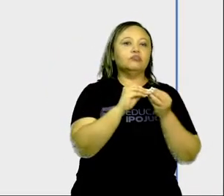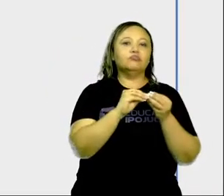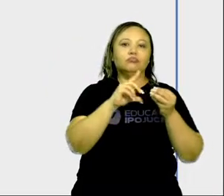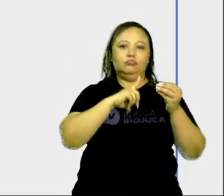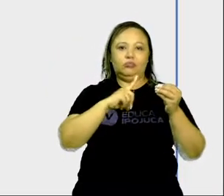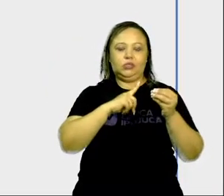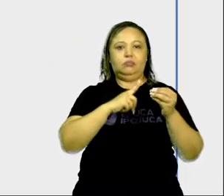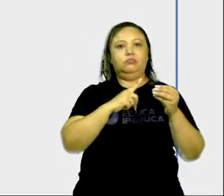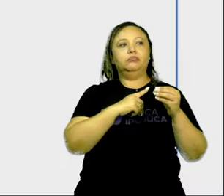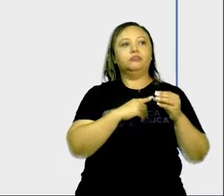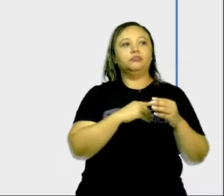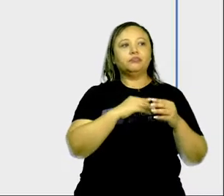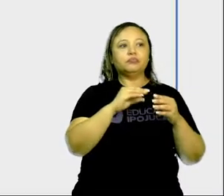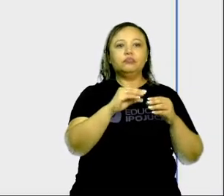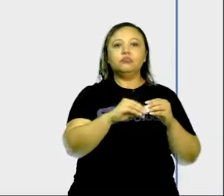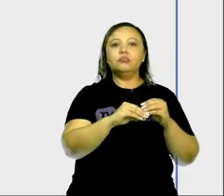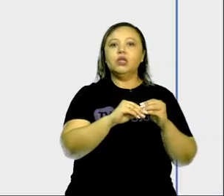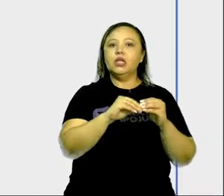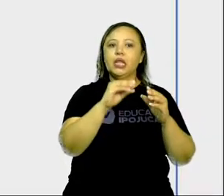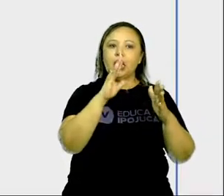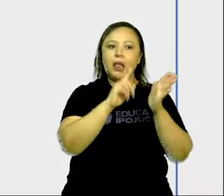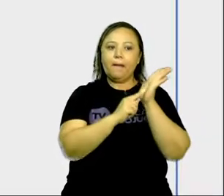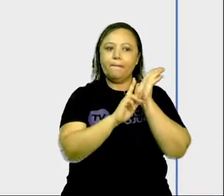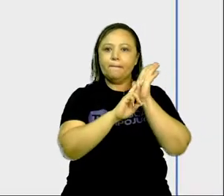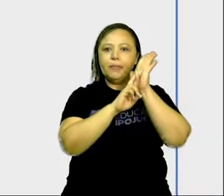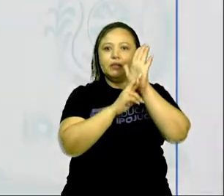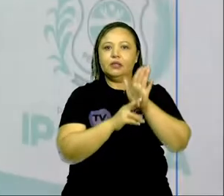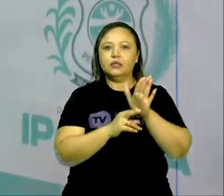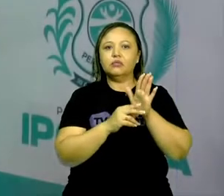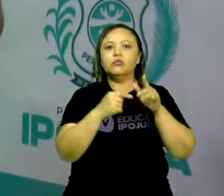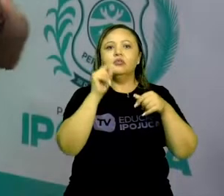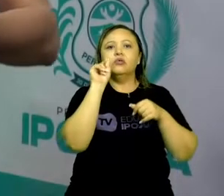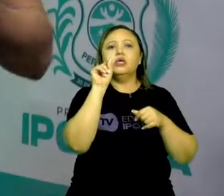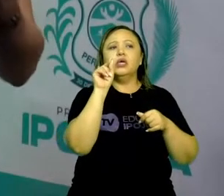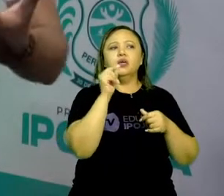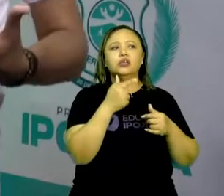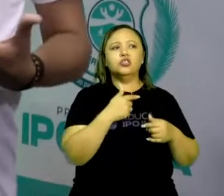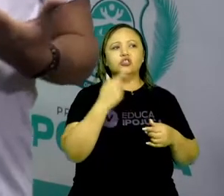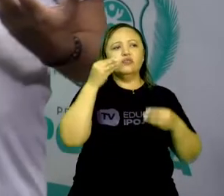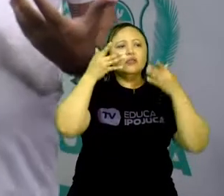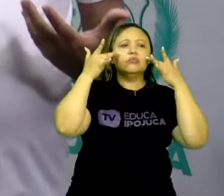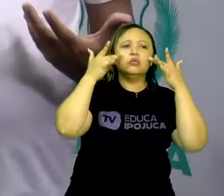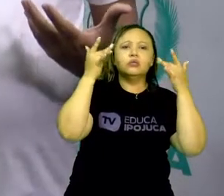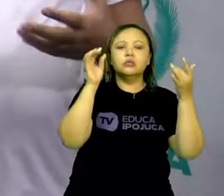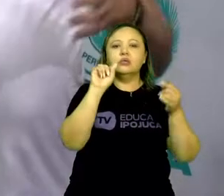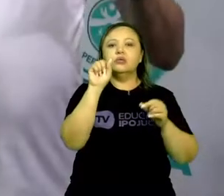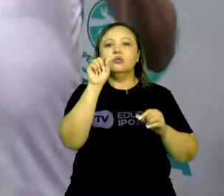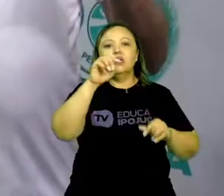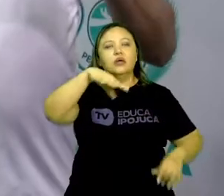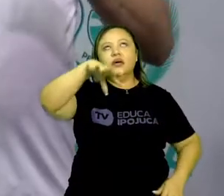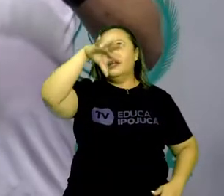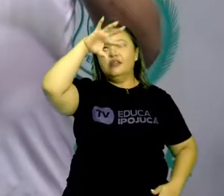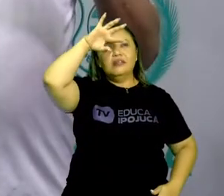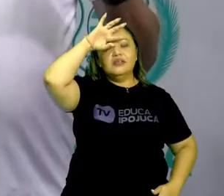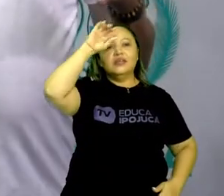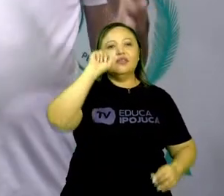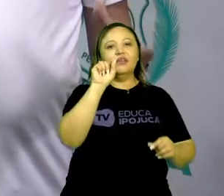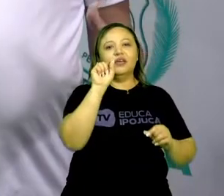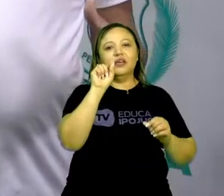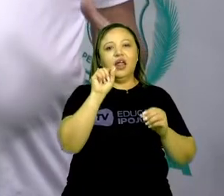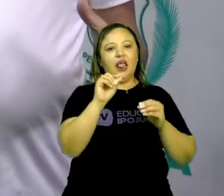atuais, em termos de interpretação, o que mais se aproxima do melodrama são as